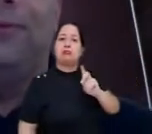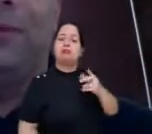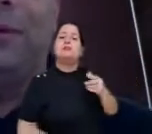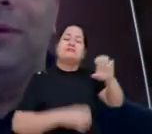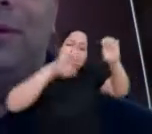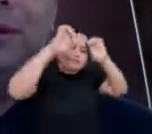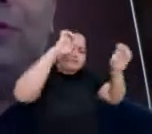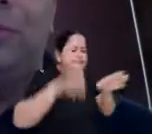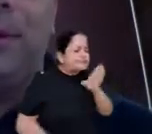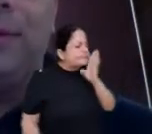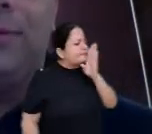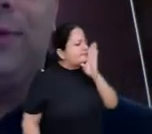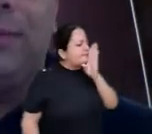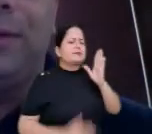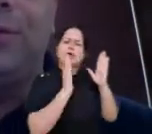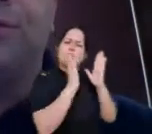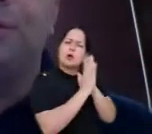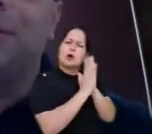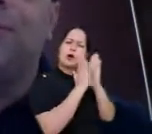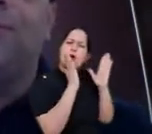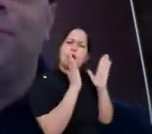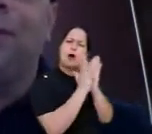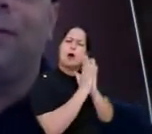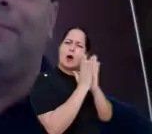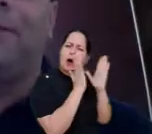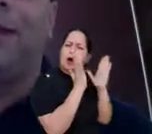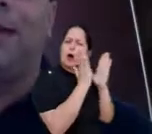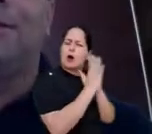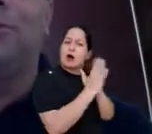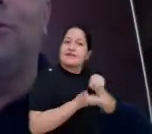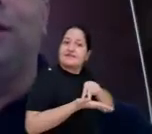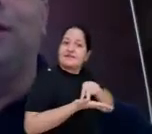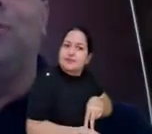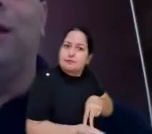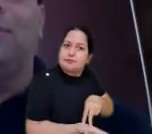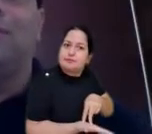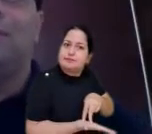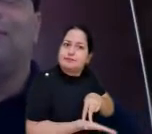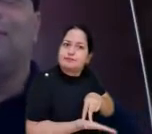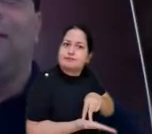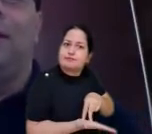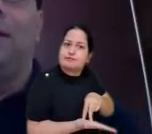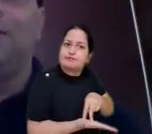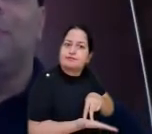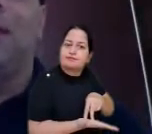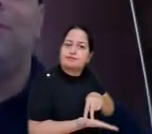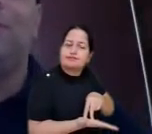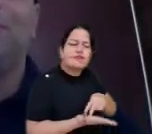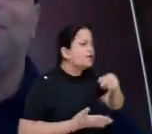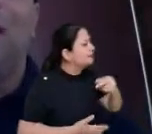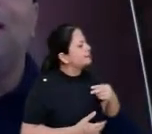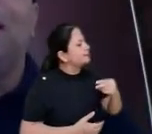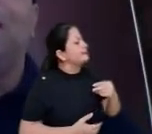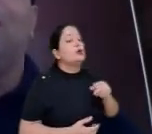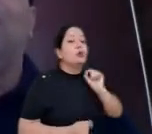permanece firme. E quando permanece firme, o que Estevão vê assegura o que ele precisava. E diz a palavra de